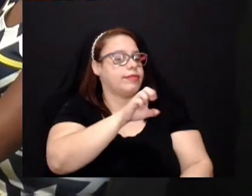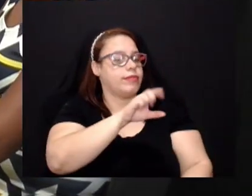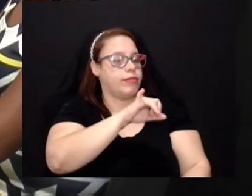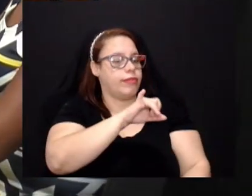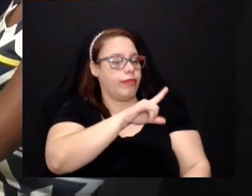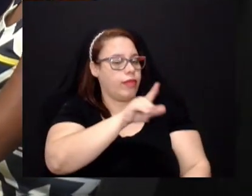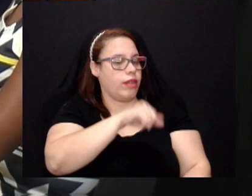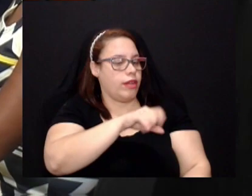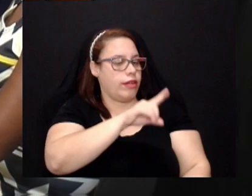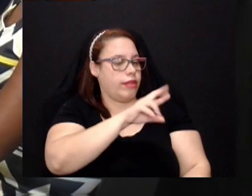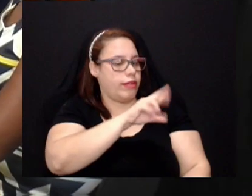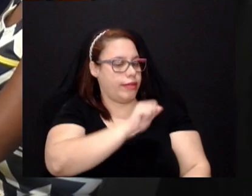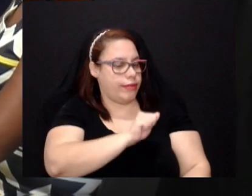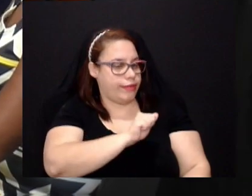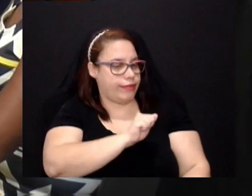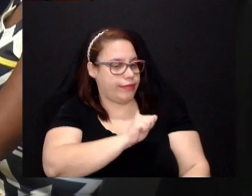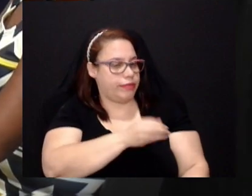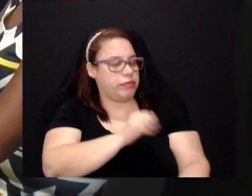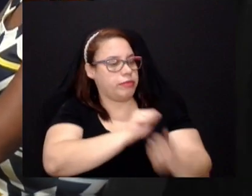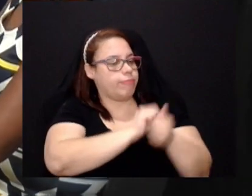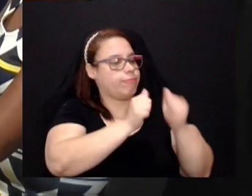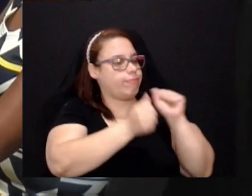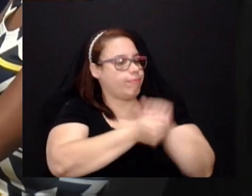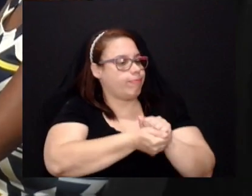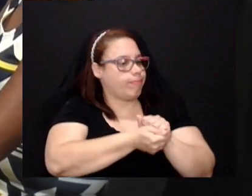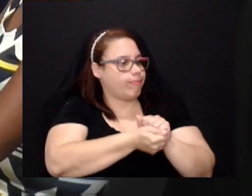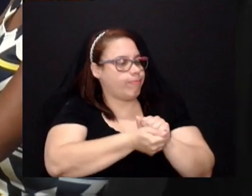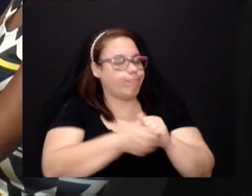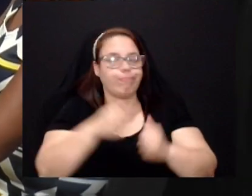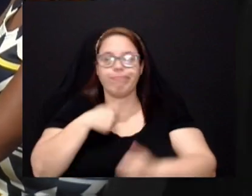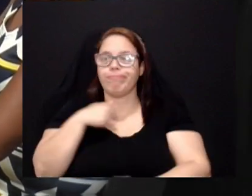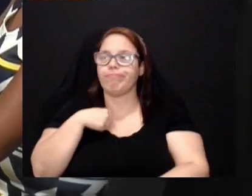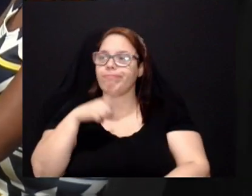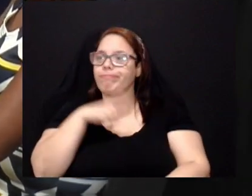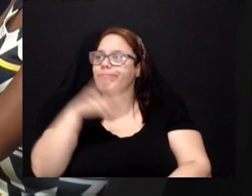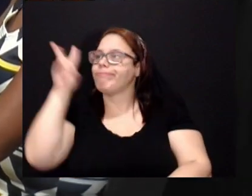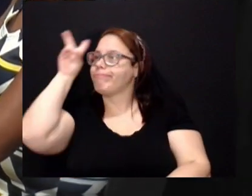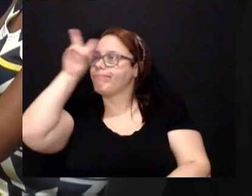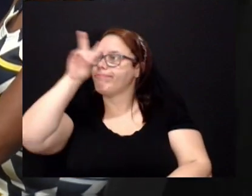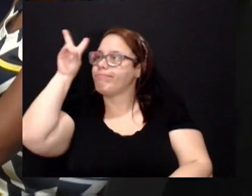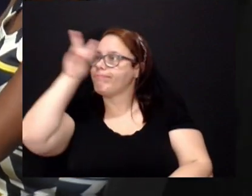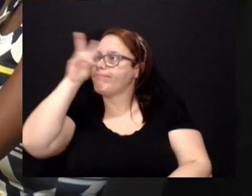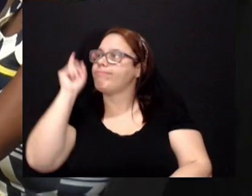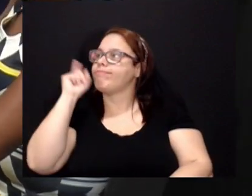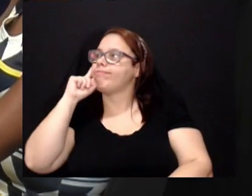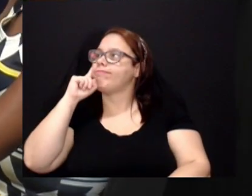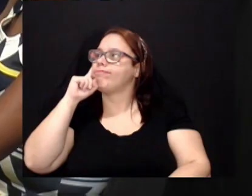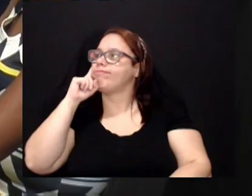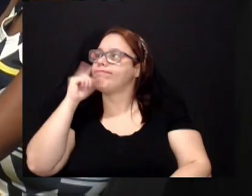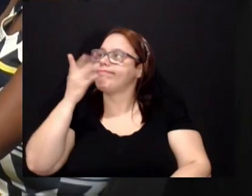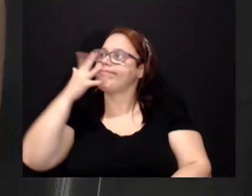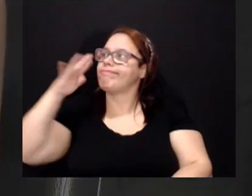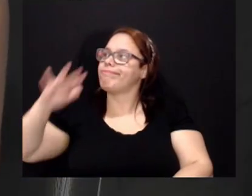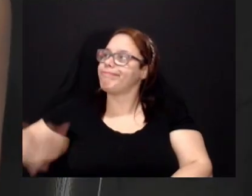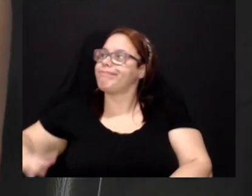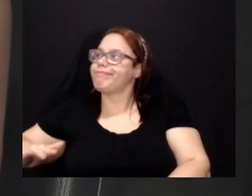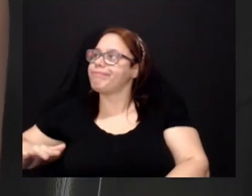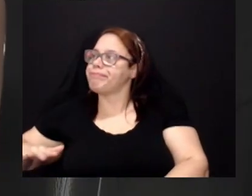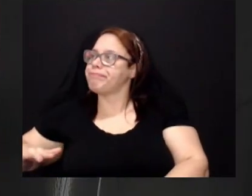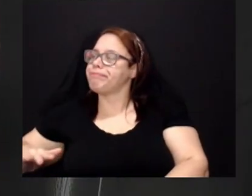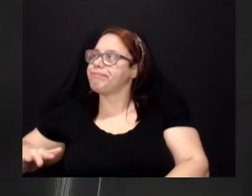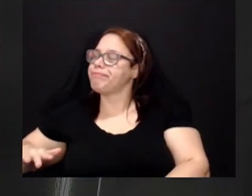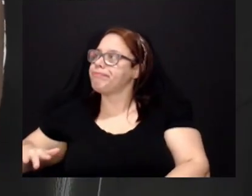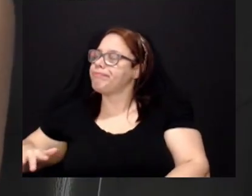te moldou? Nossa. Eu tenho muita lembrança, né, da minha infância, eu muito pequena,